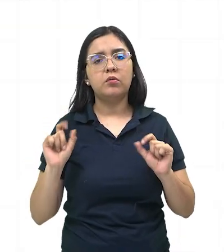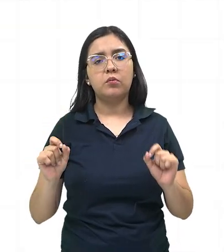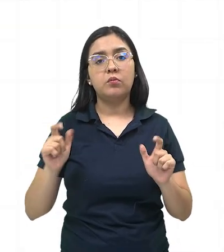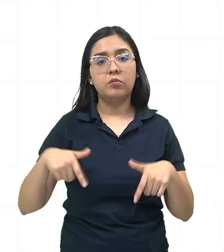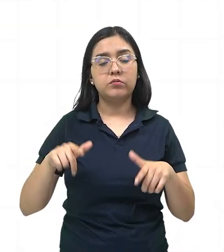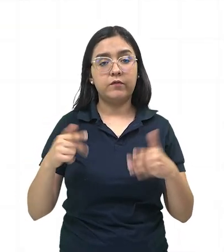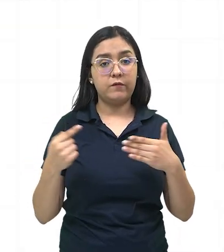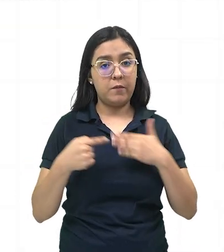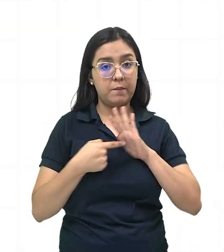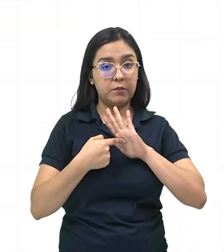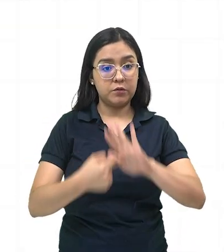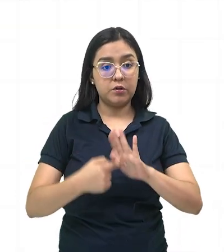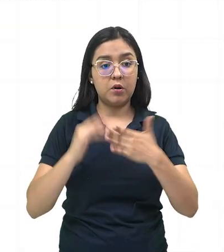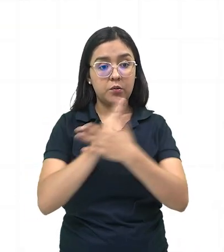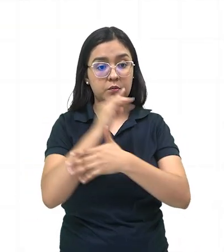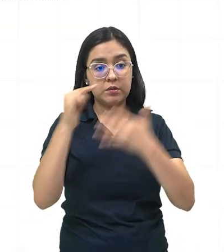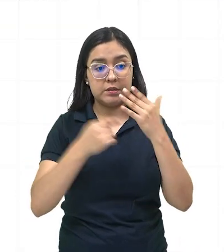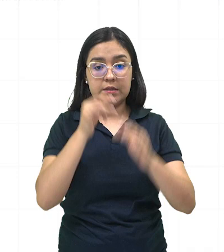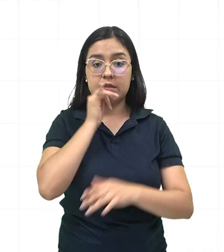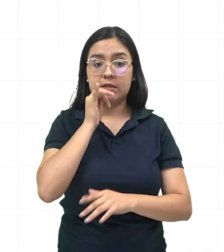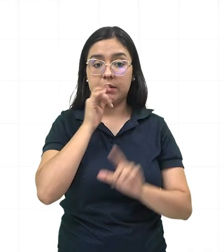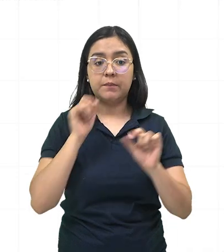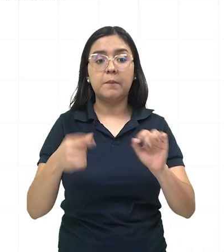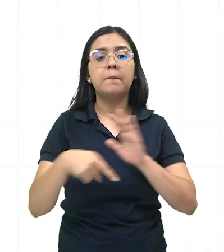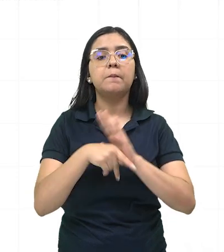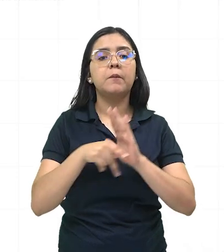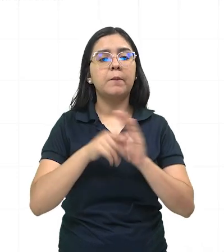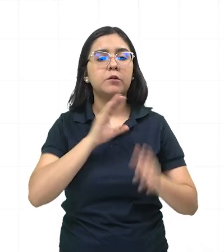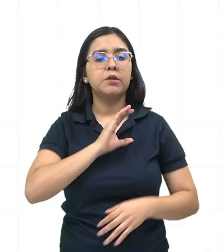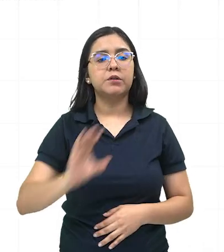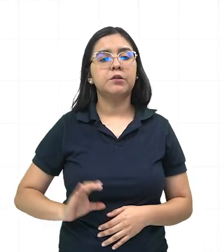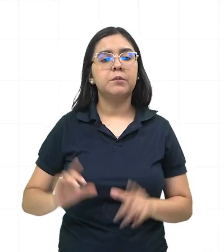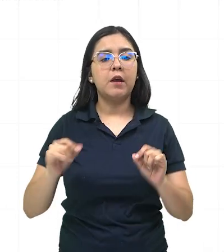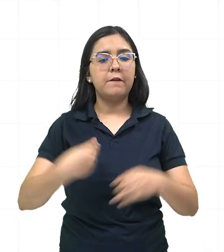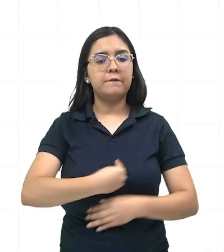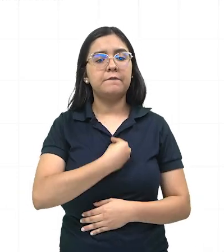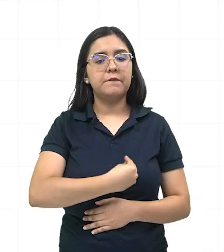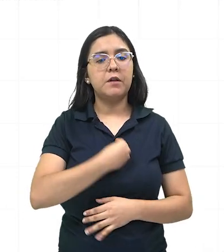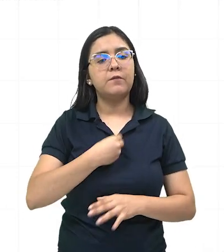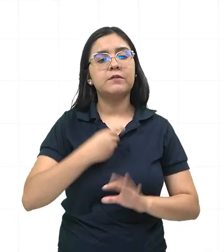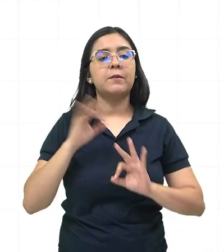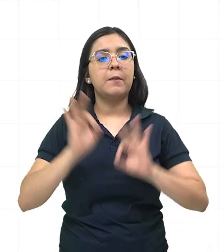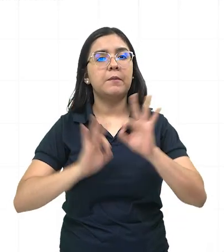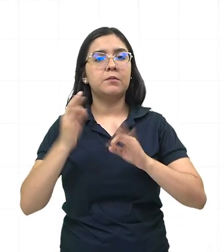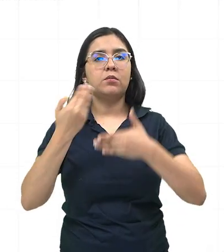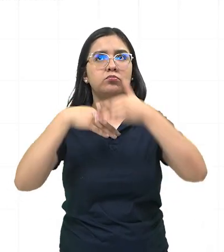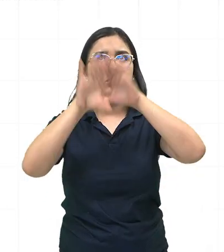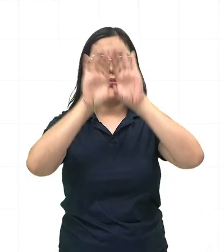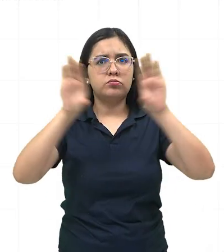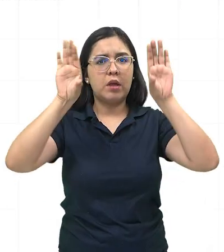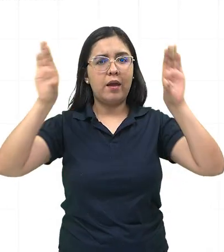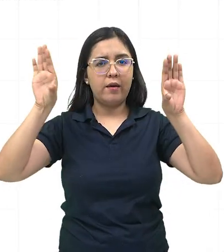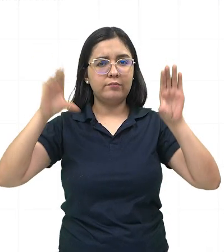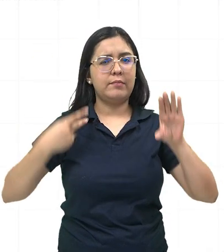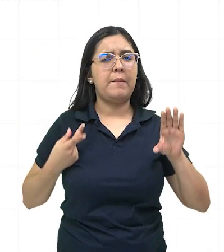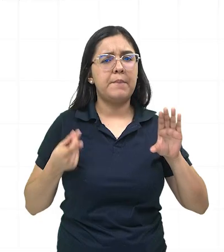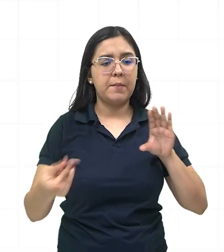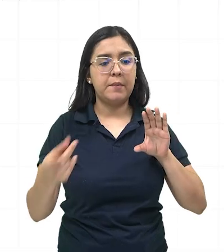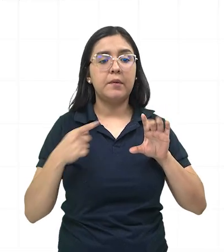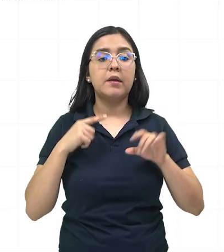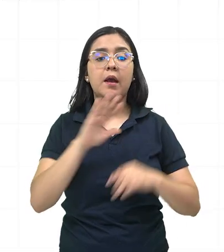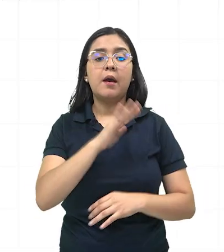alguns exemplos cotidianos. Por exemplo, no cristianismo, a vida é uma preparação para a eternidade, e a morte,